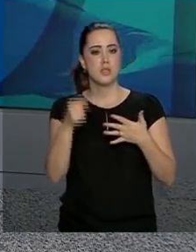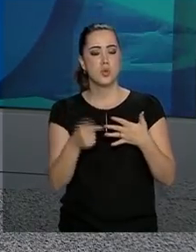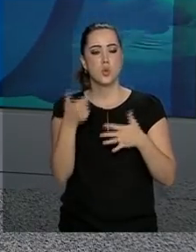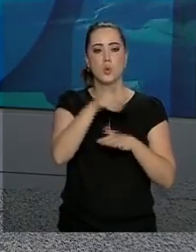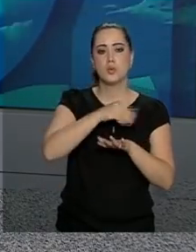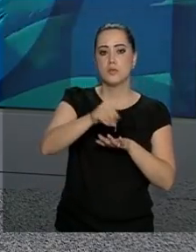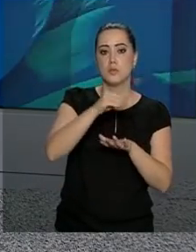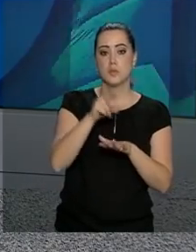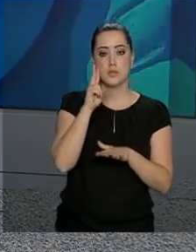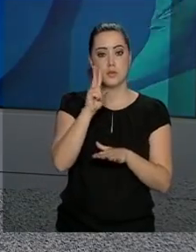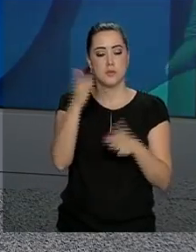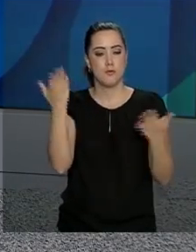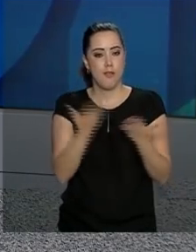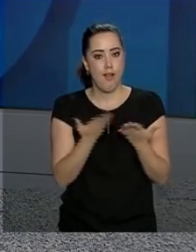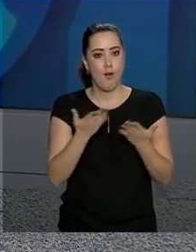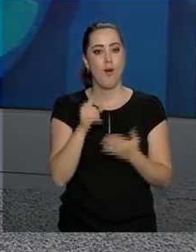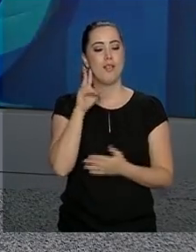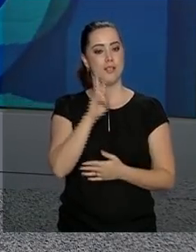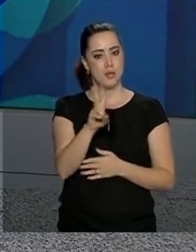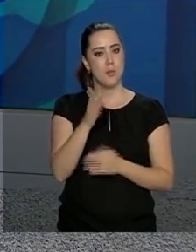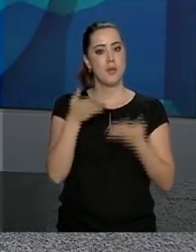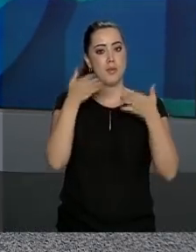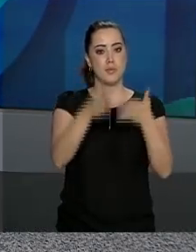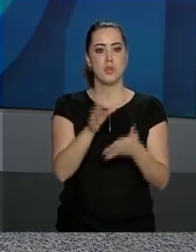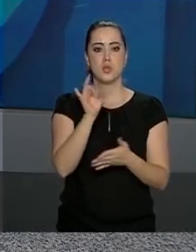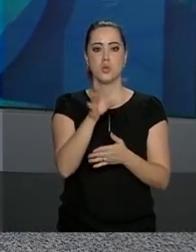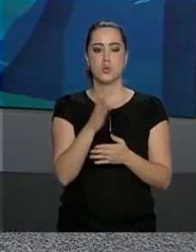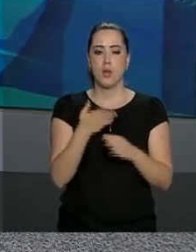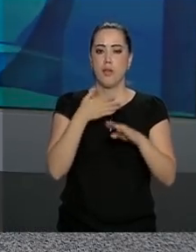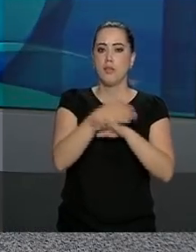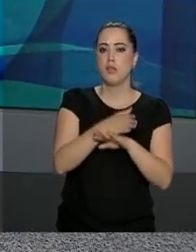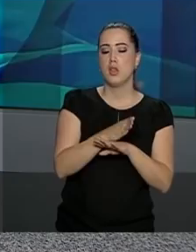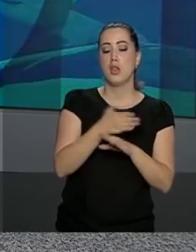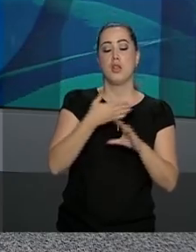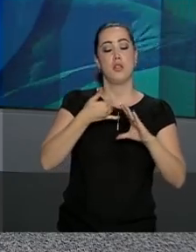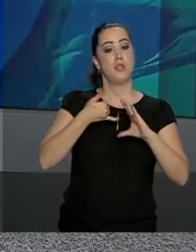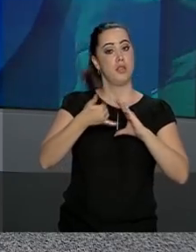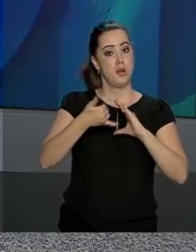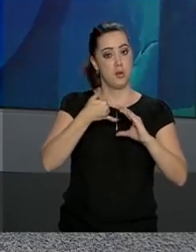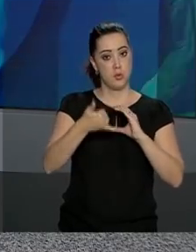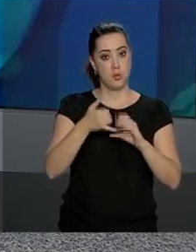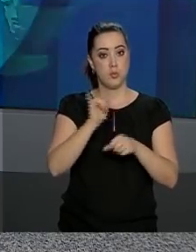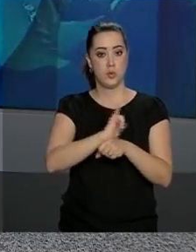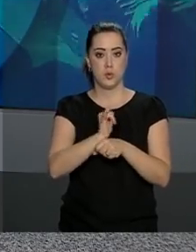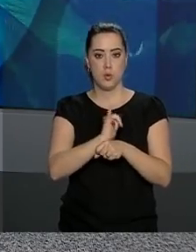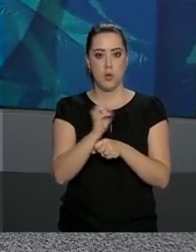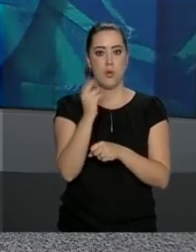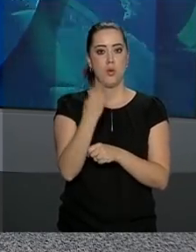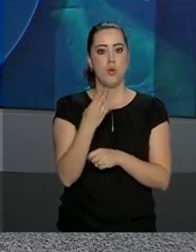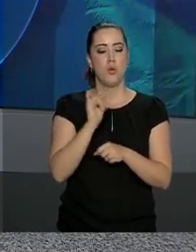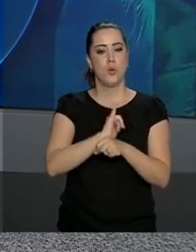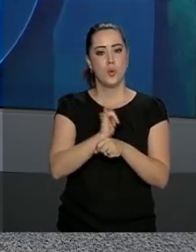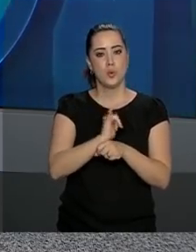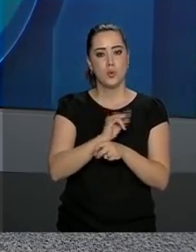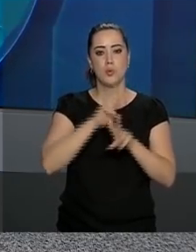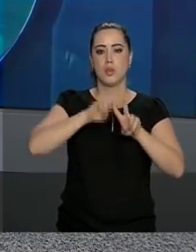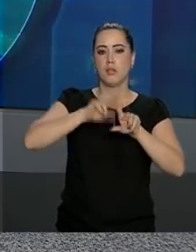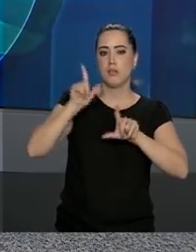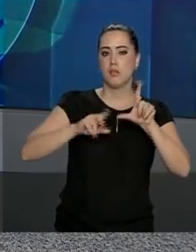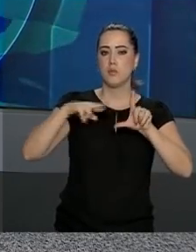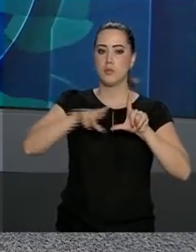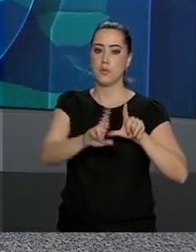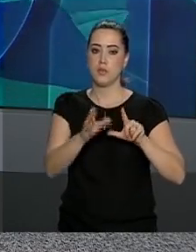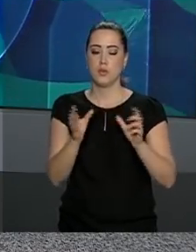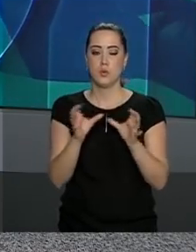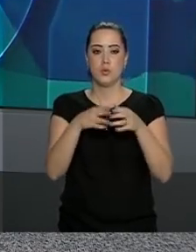outras notícias você acompanha agora. E para participar, basta acessar o bate-papo ao vivo no YouTube ou usar a hashtag TVNBR nas